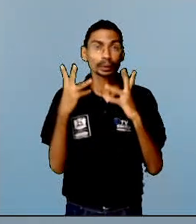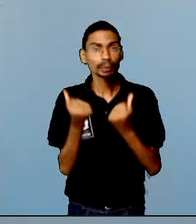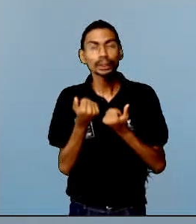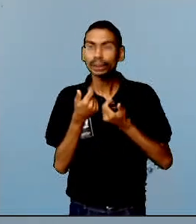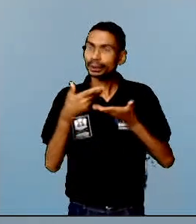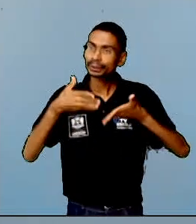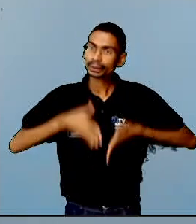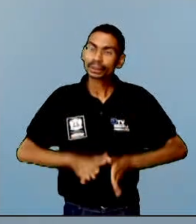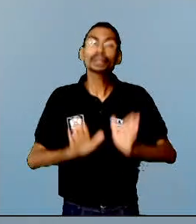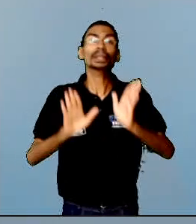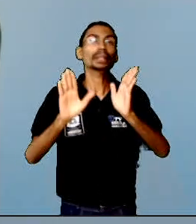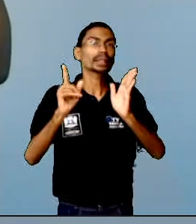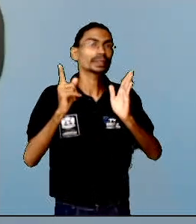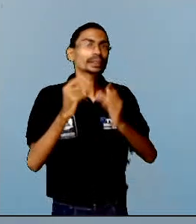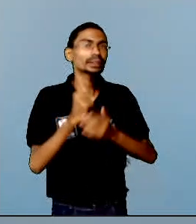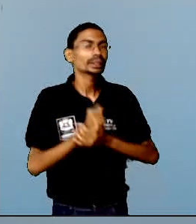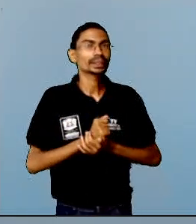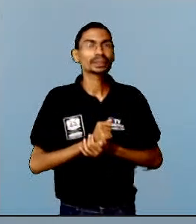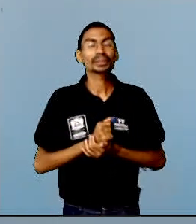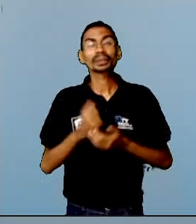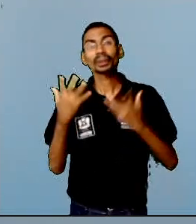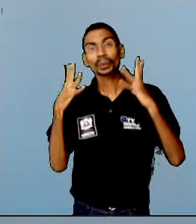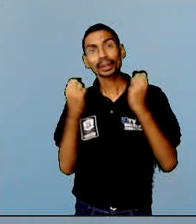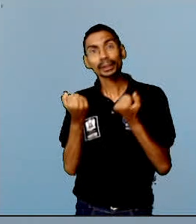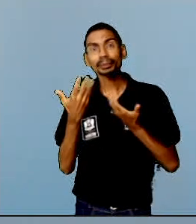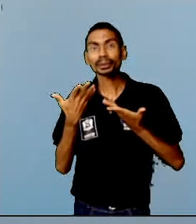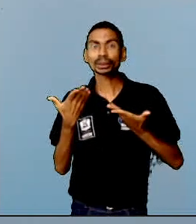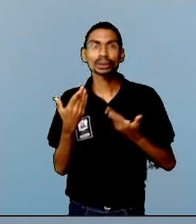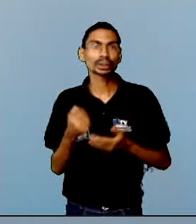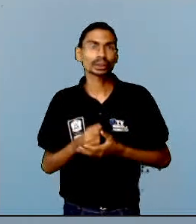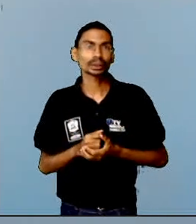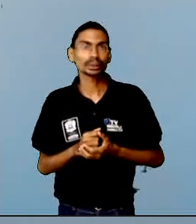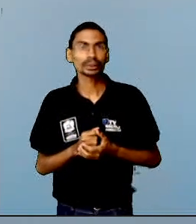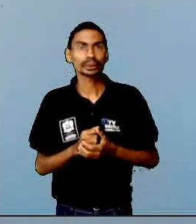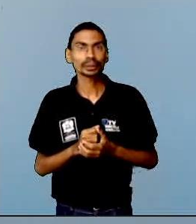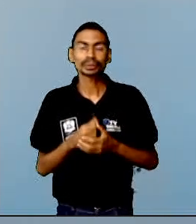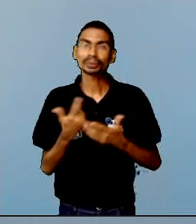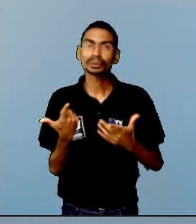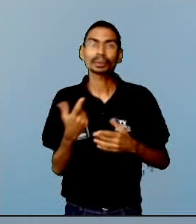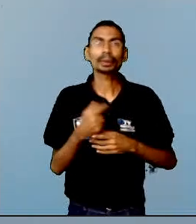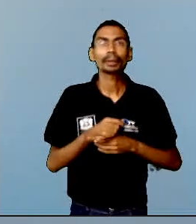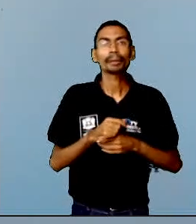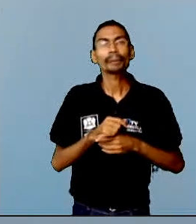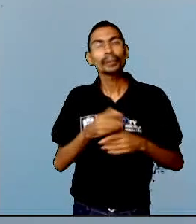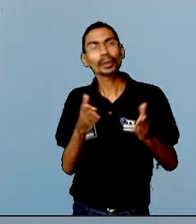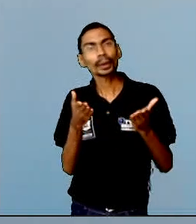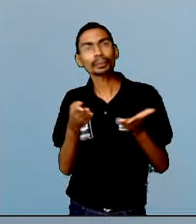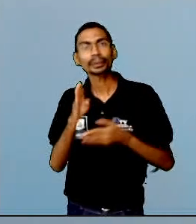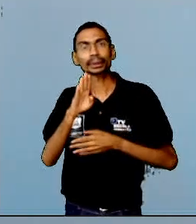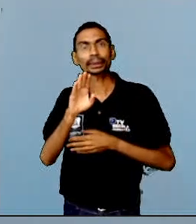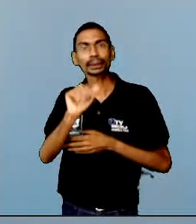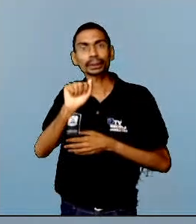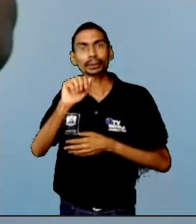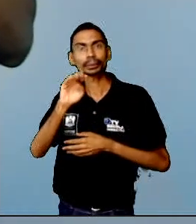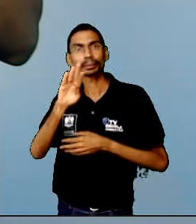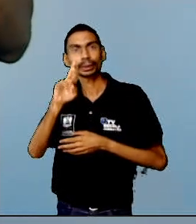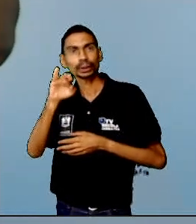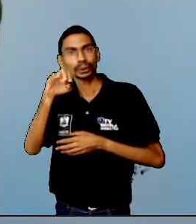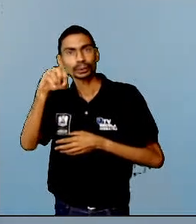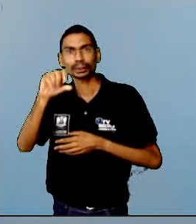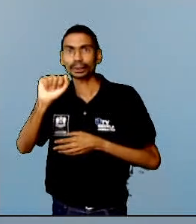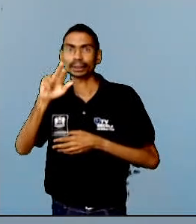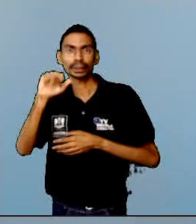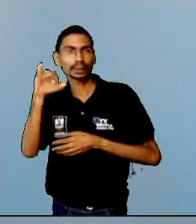os animais, sua parte embrionária se desenvolvem. Vamos entender, ok?